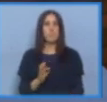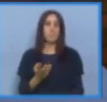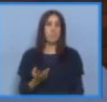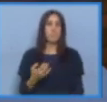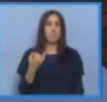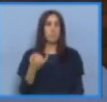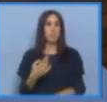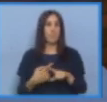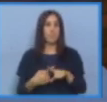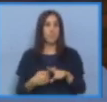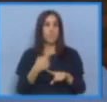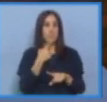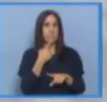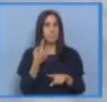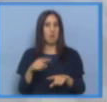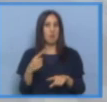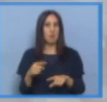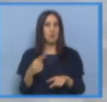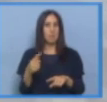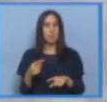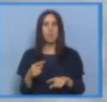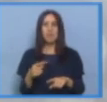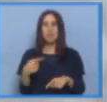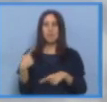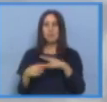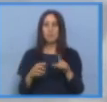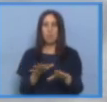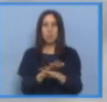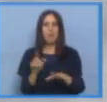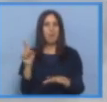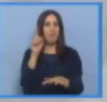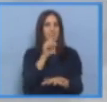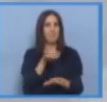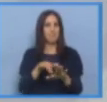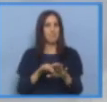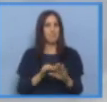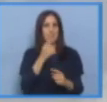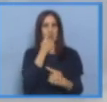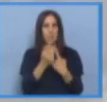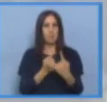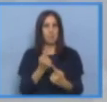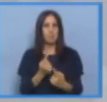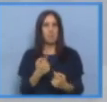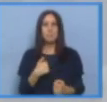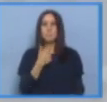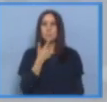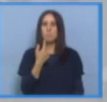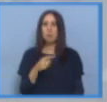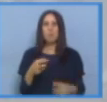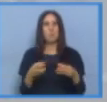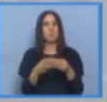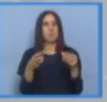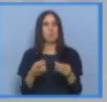e depois será interessante perceber que existe uma sobreposição de tradições em alguns participantes, e perceber que existe um